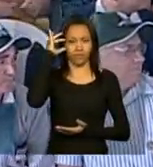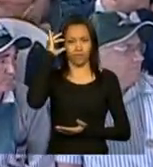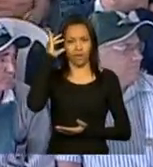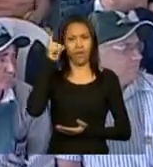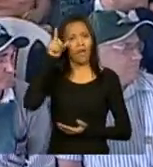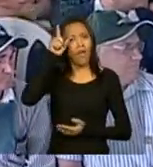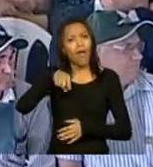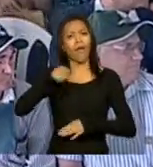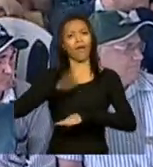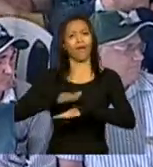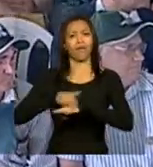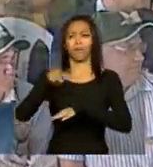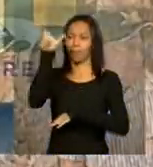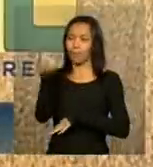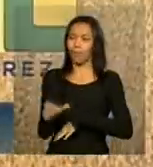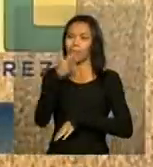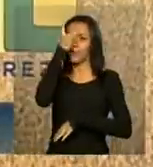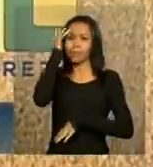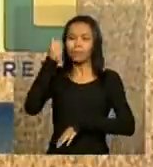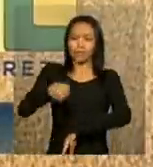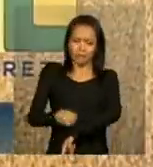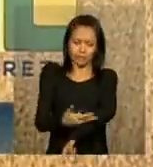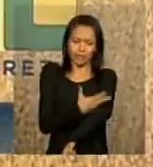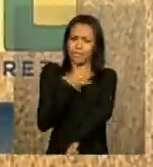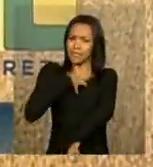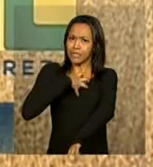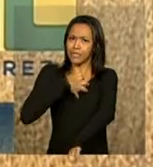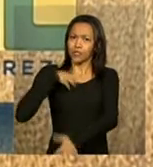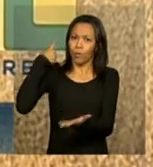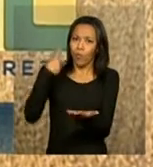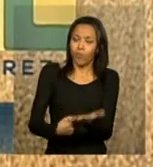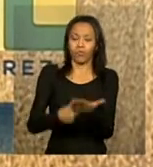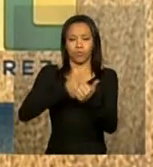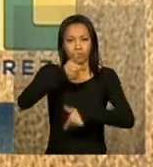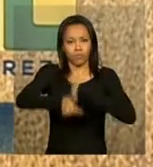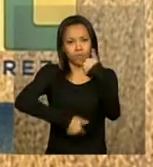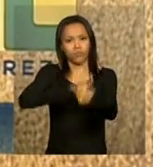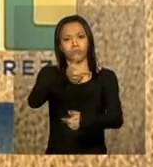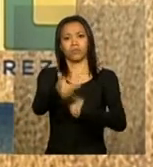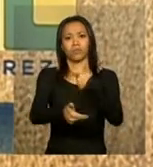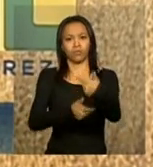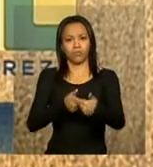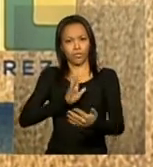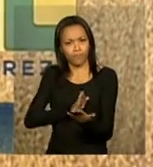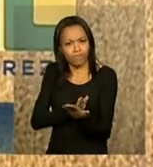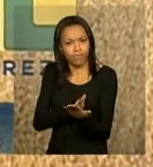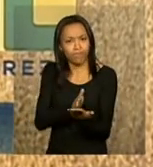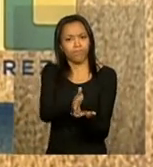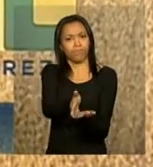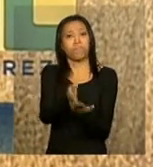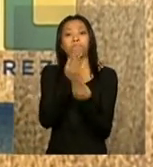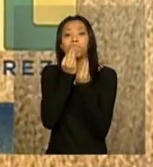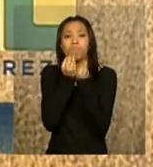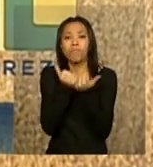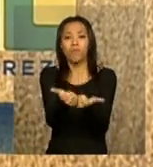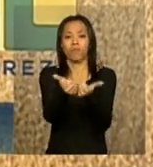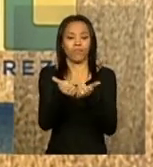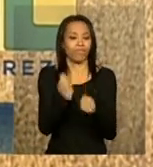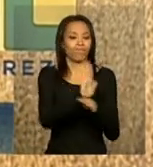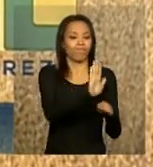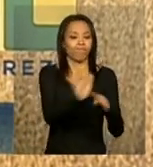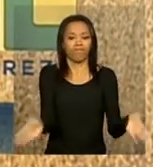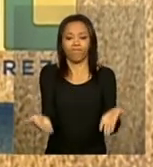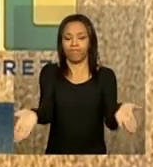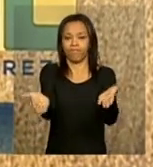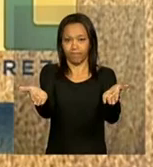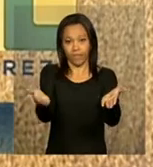uma pessoa sensível, comprometida e determinada a fazer o bem. E